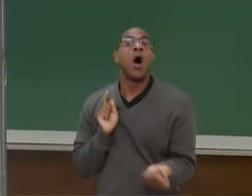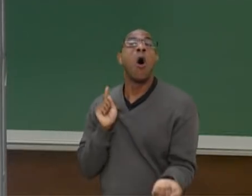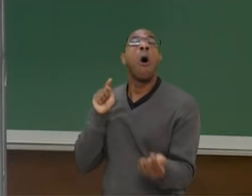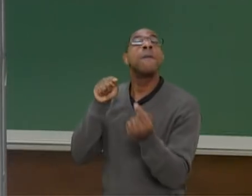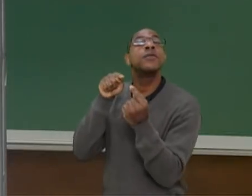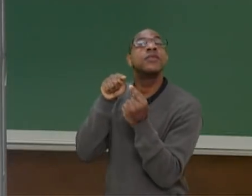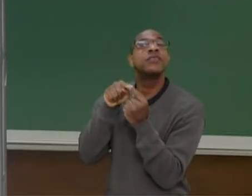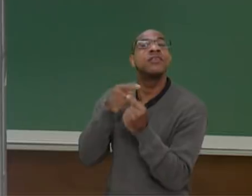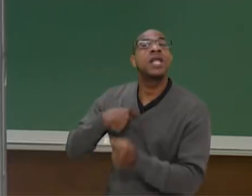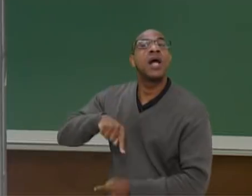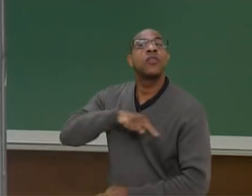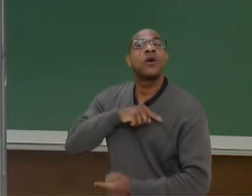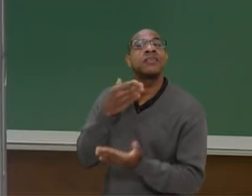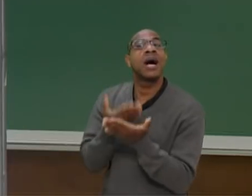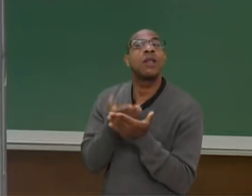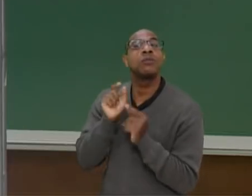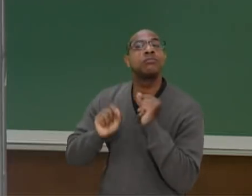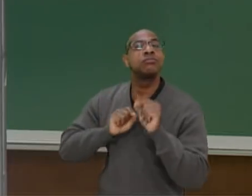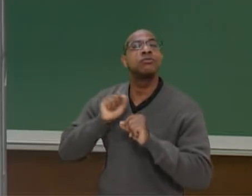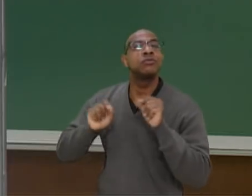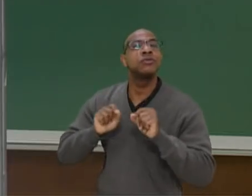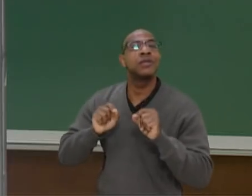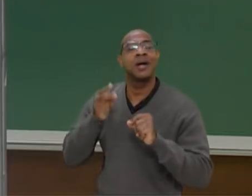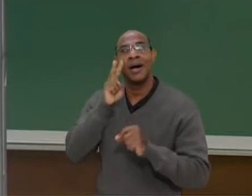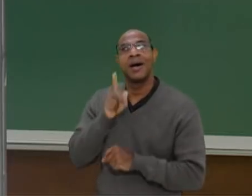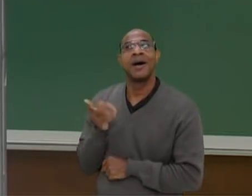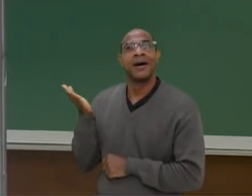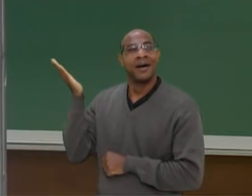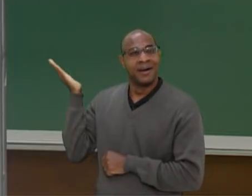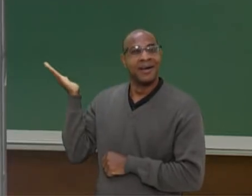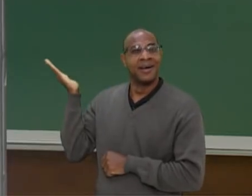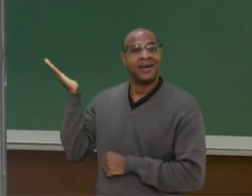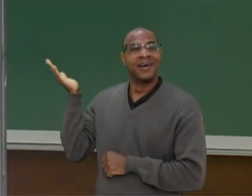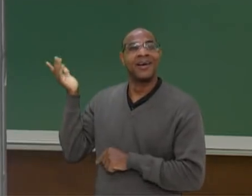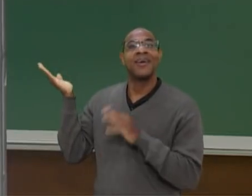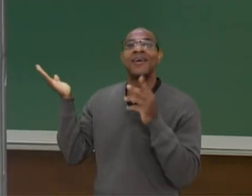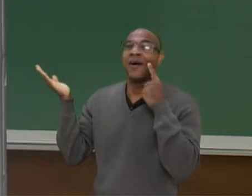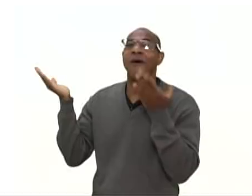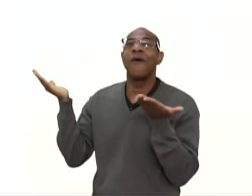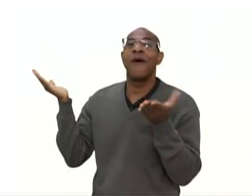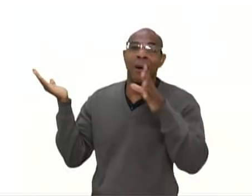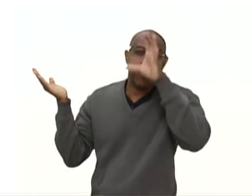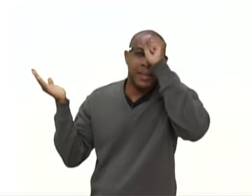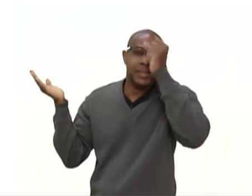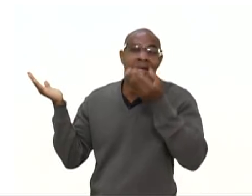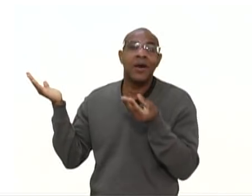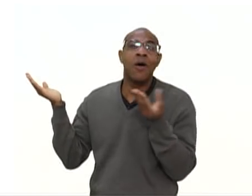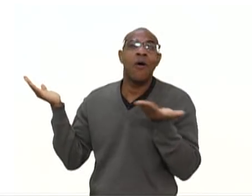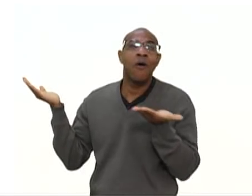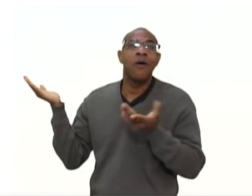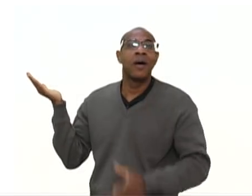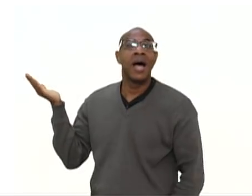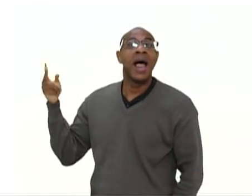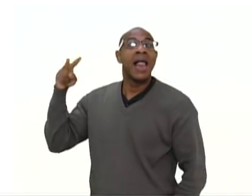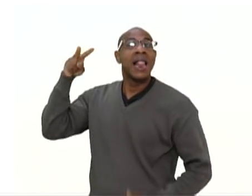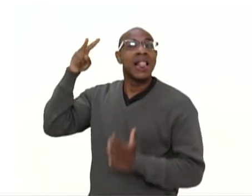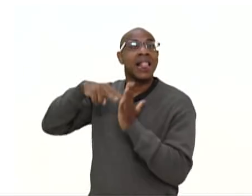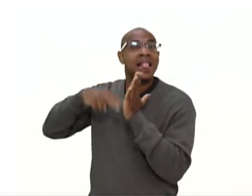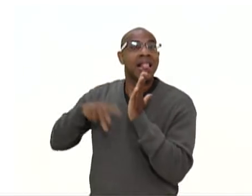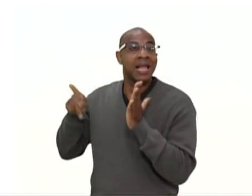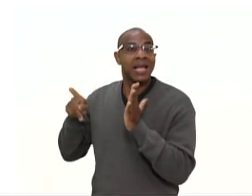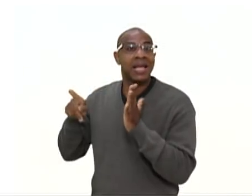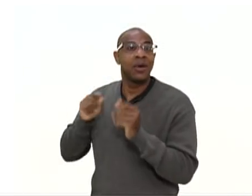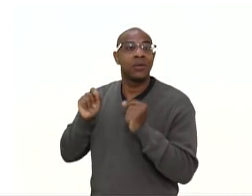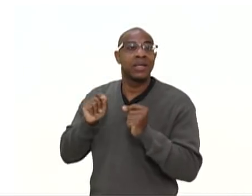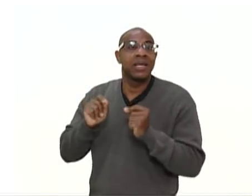Objetivos da nossa aula. Vamos à telinha para a gente ver o que nós vamos aprender hoje. Ler o texto do gênero